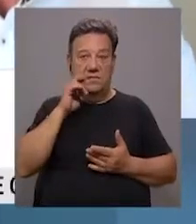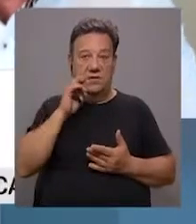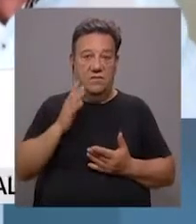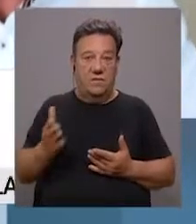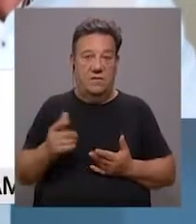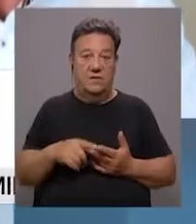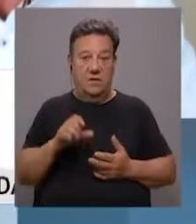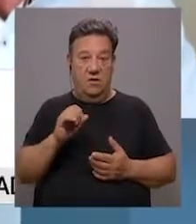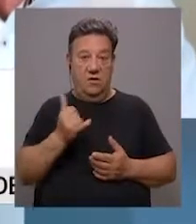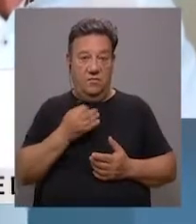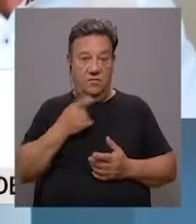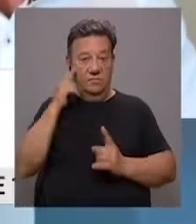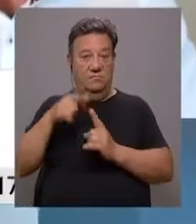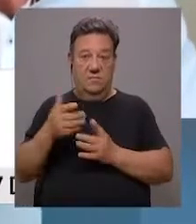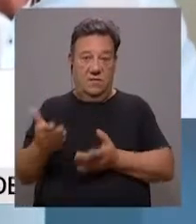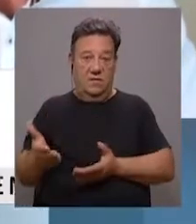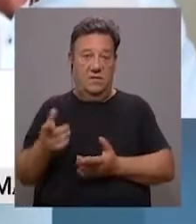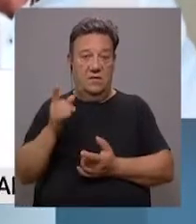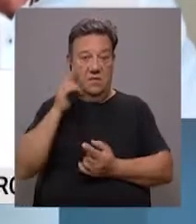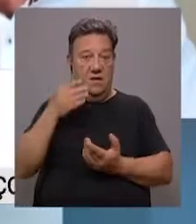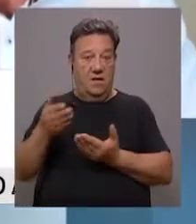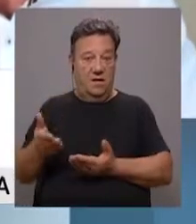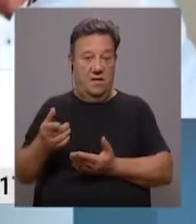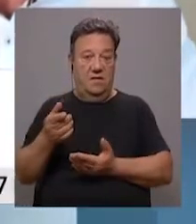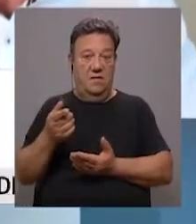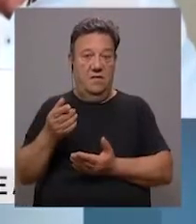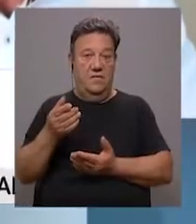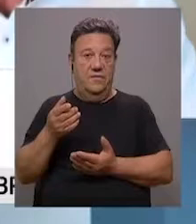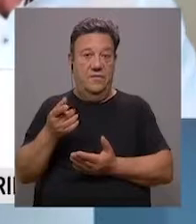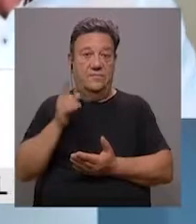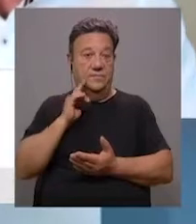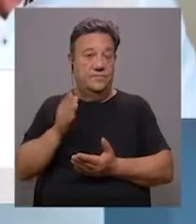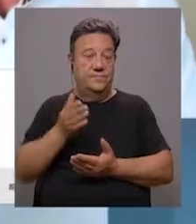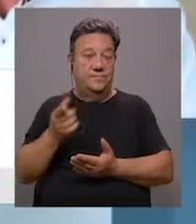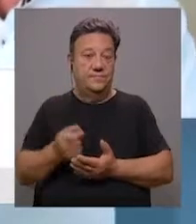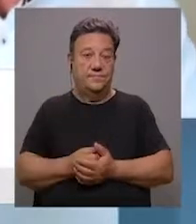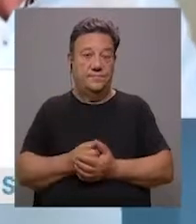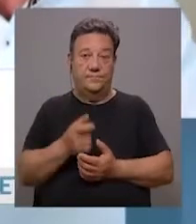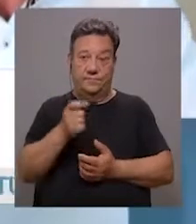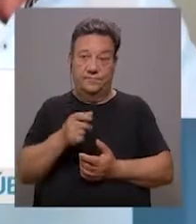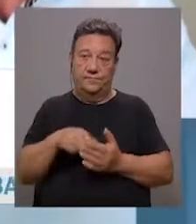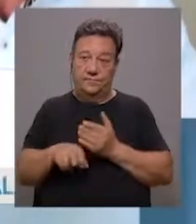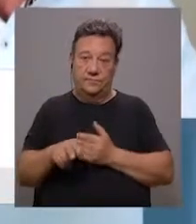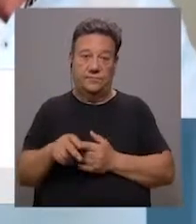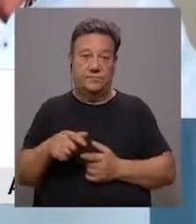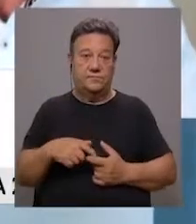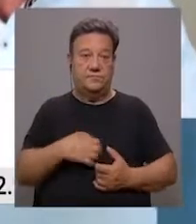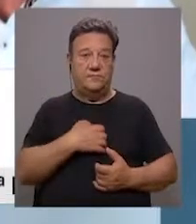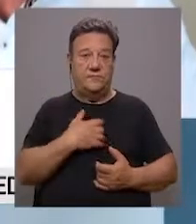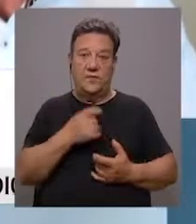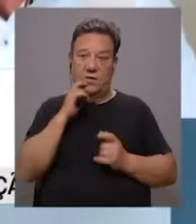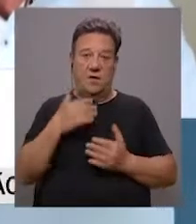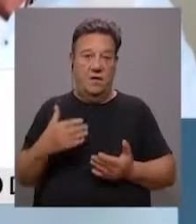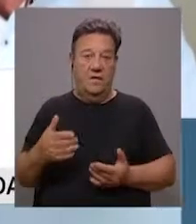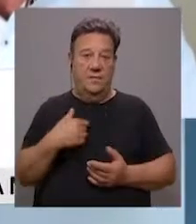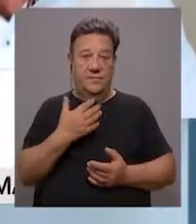E Óbidos é esse destino. É um destino que, fundamentalmente, a pessoa entra e sente essa segurança. De